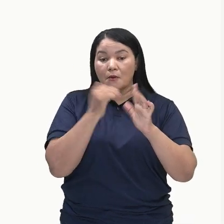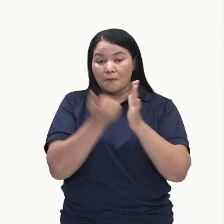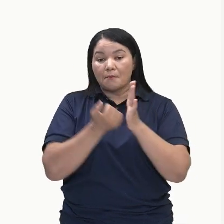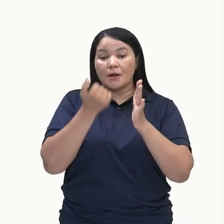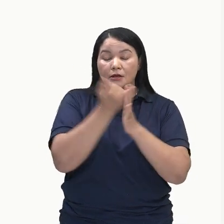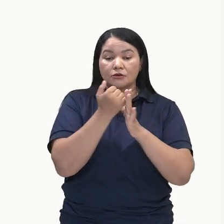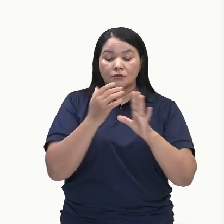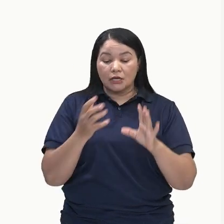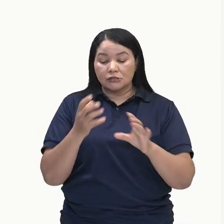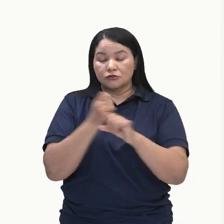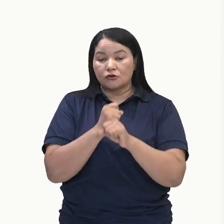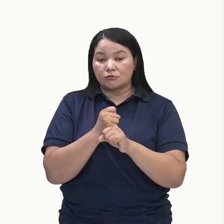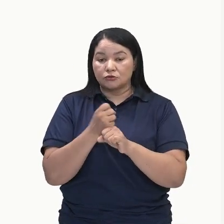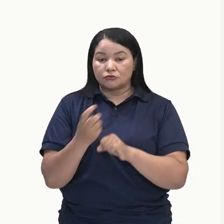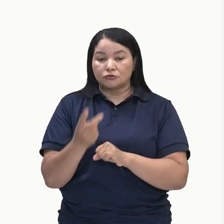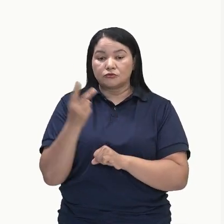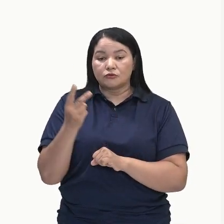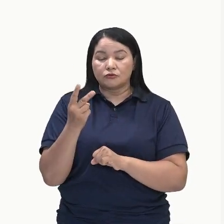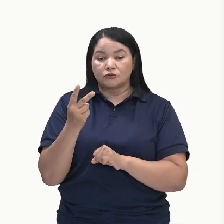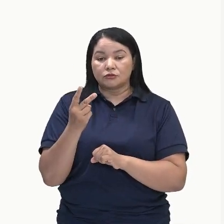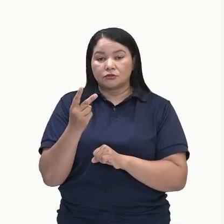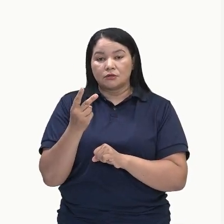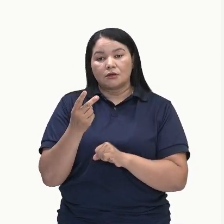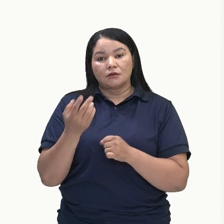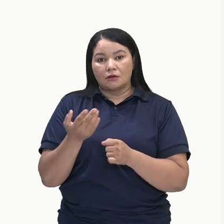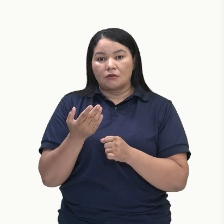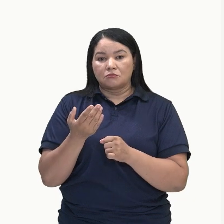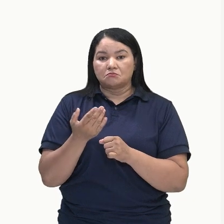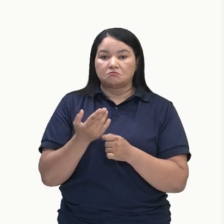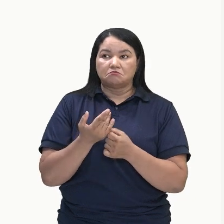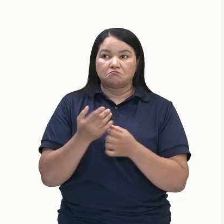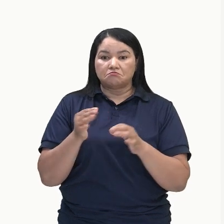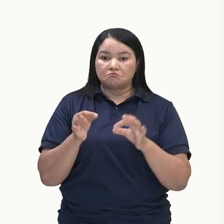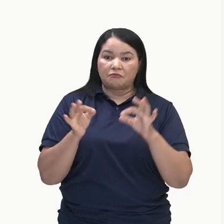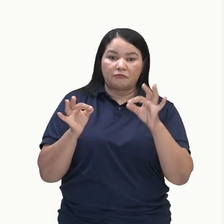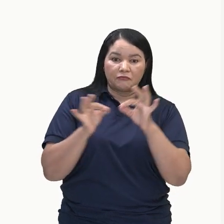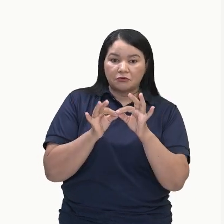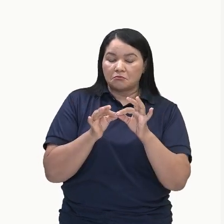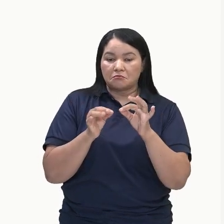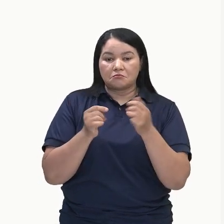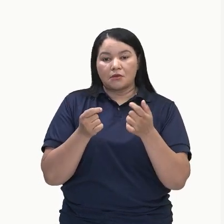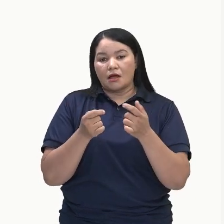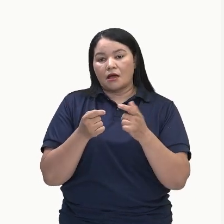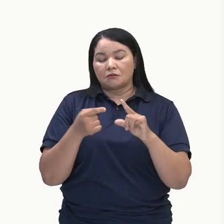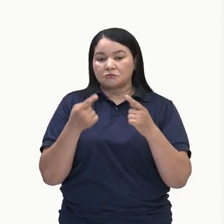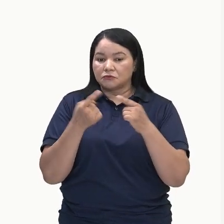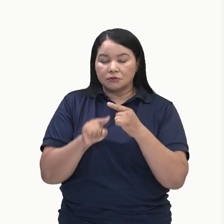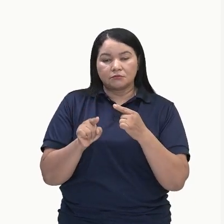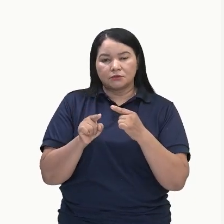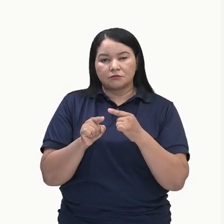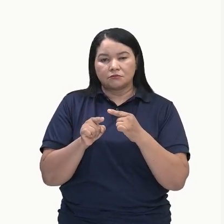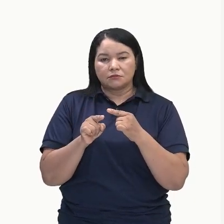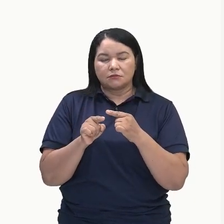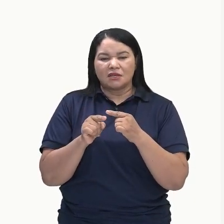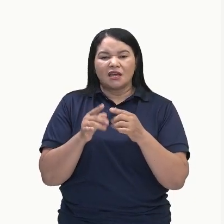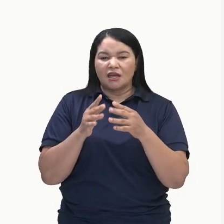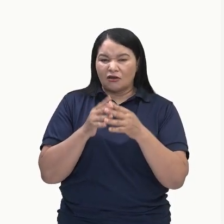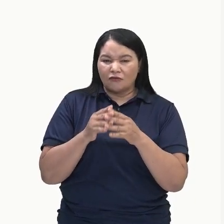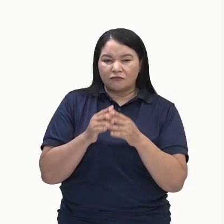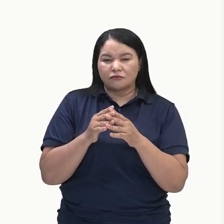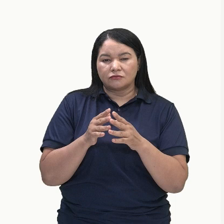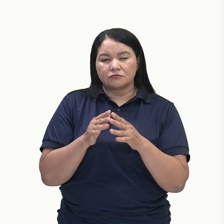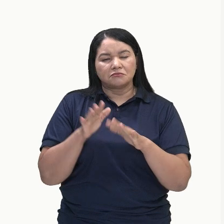outros dois, o caminho não vai fechar. Como assim? Eu não entendi. Como vai